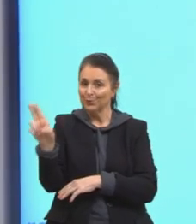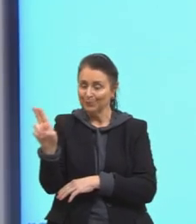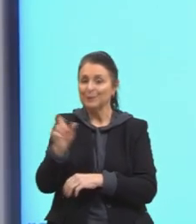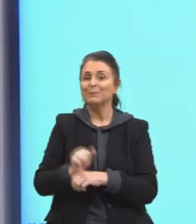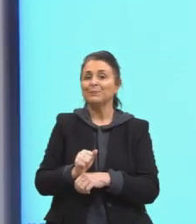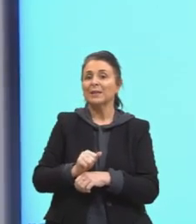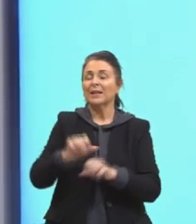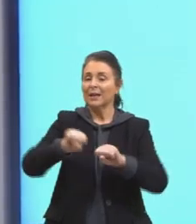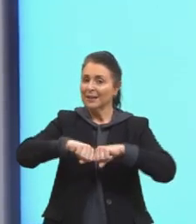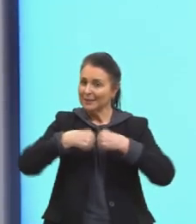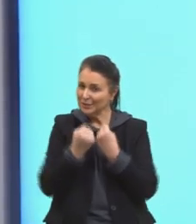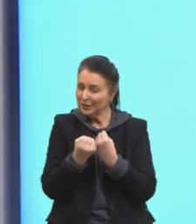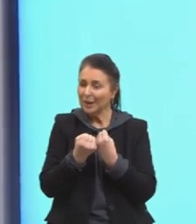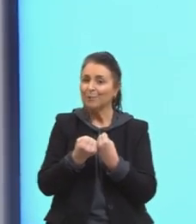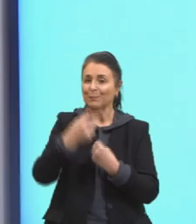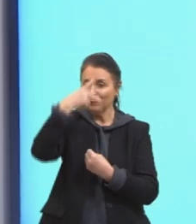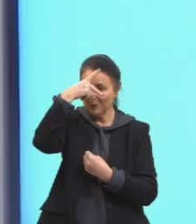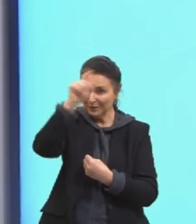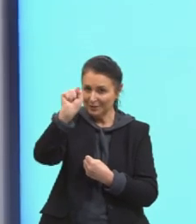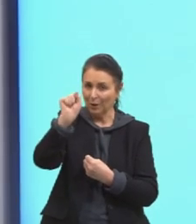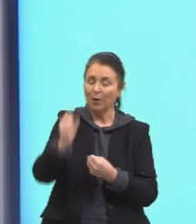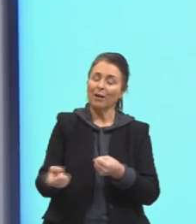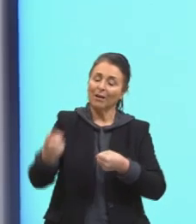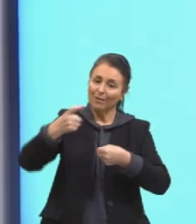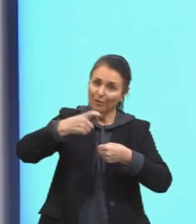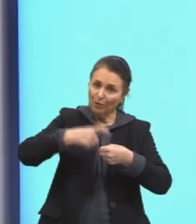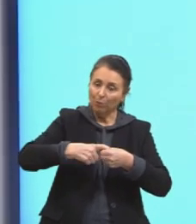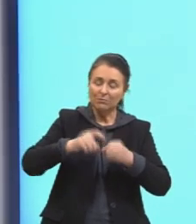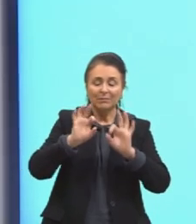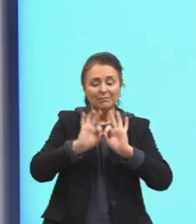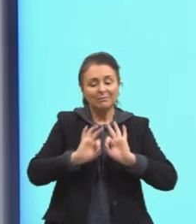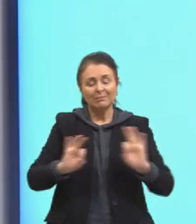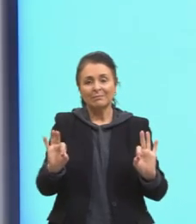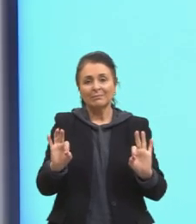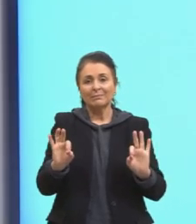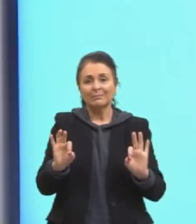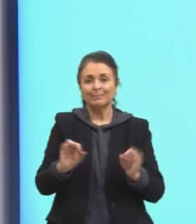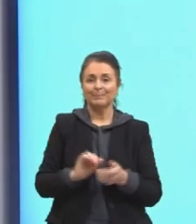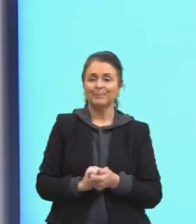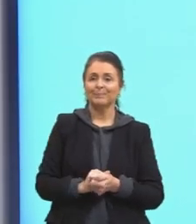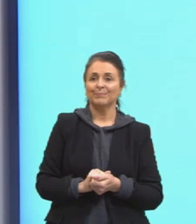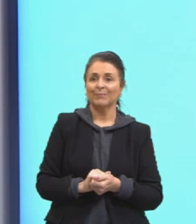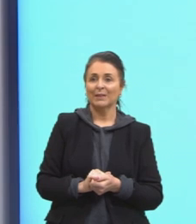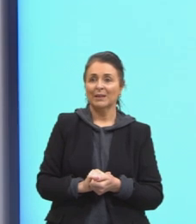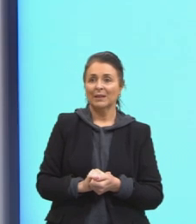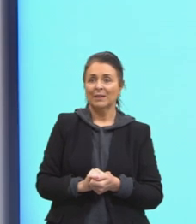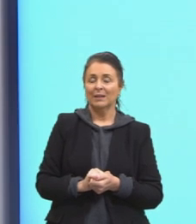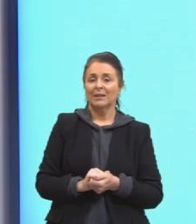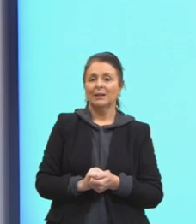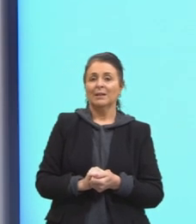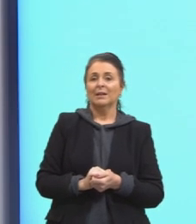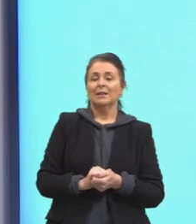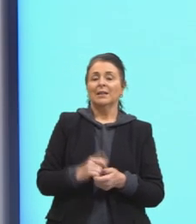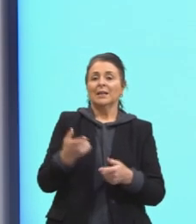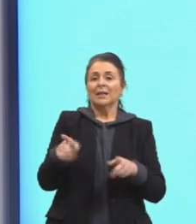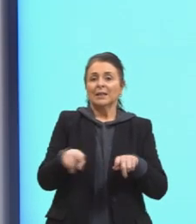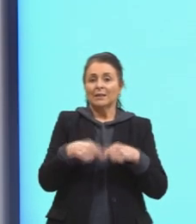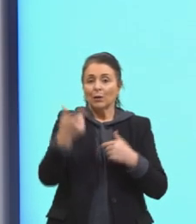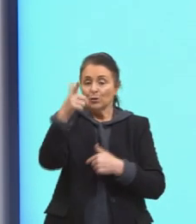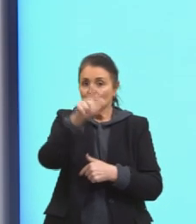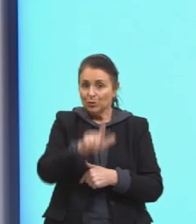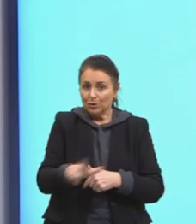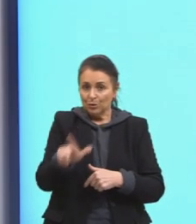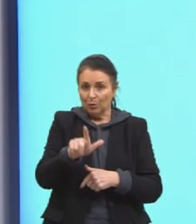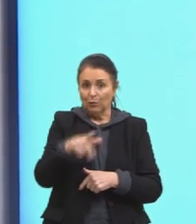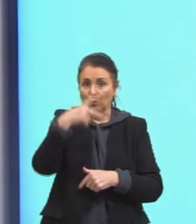elástica né ela vai a mola vai voltar ao seu estado natural bom então energia potencial elástica eu